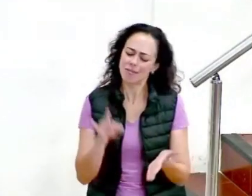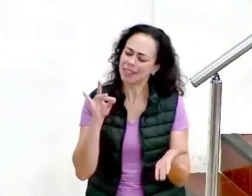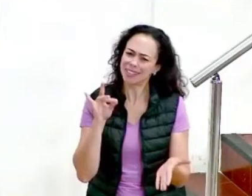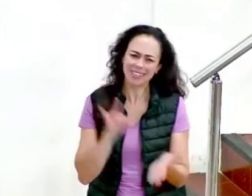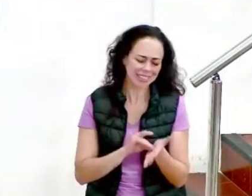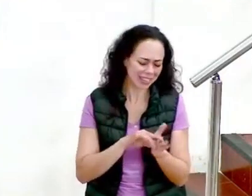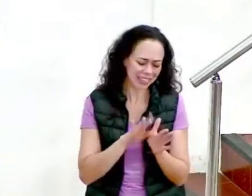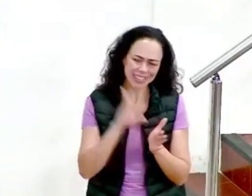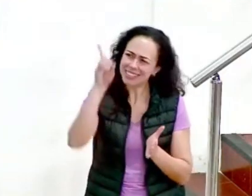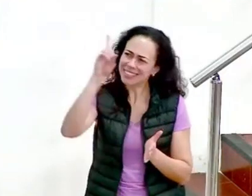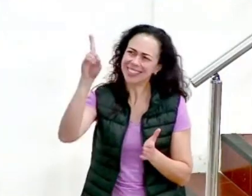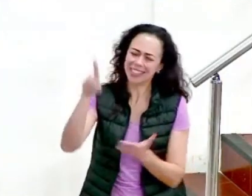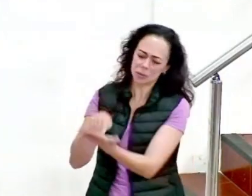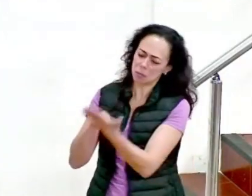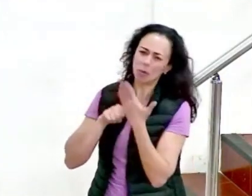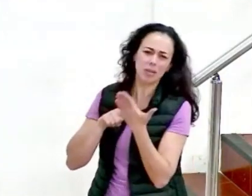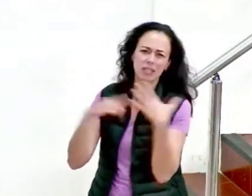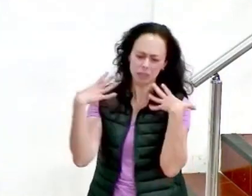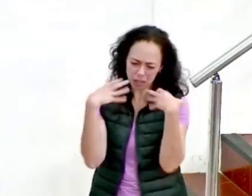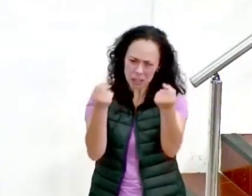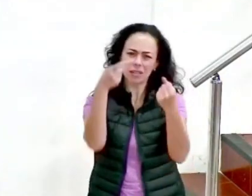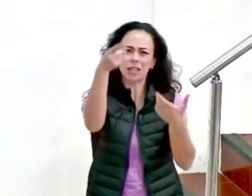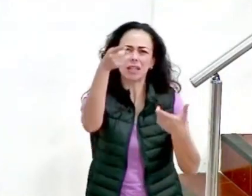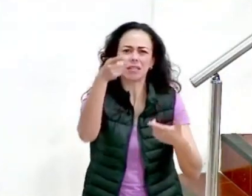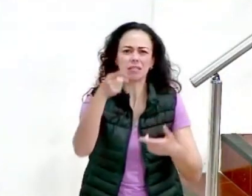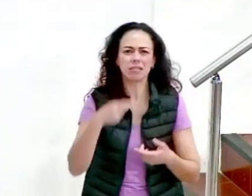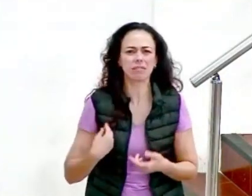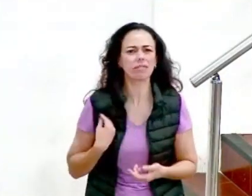no dia a dia com Cristo Jesus.